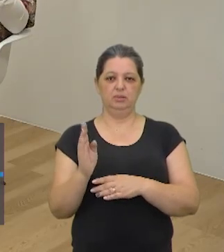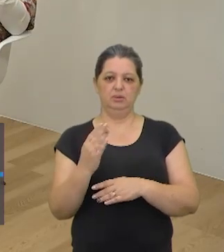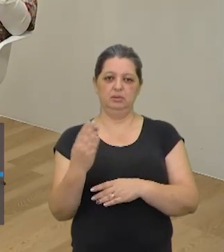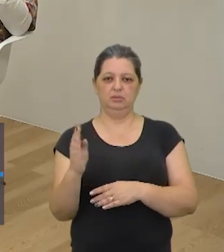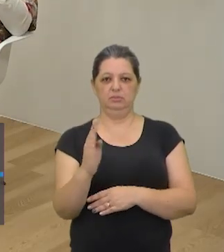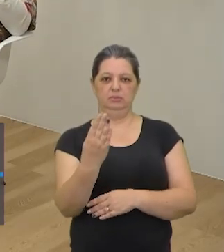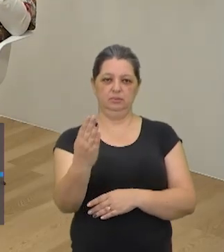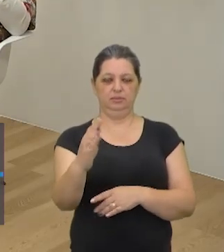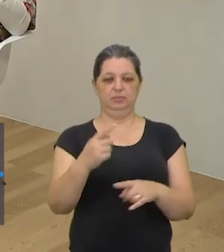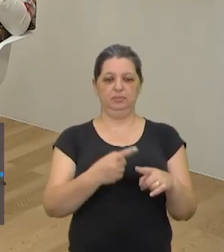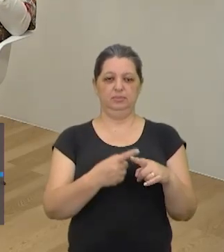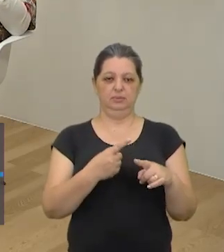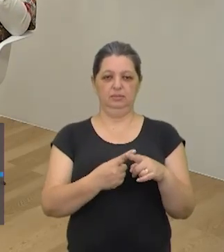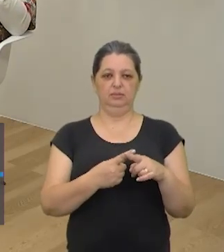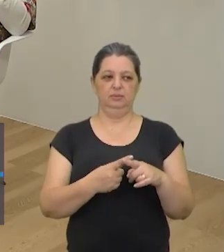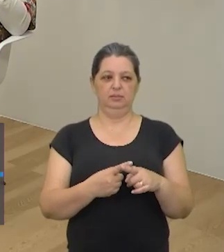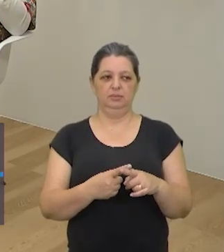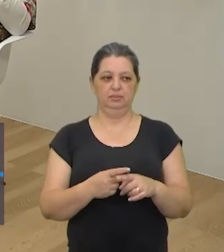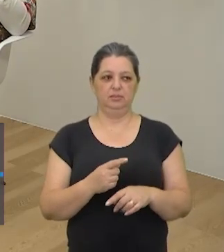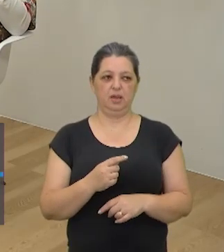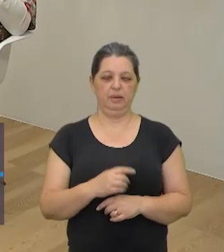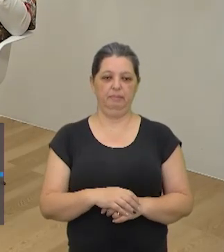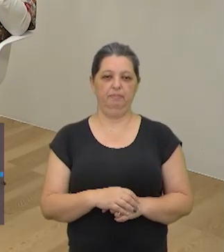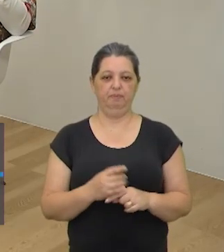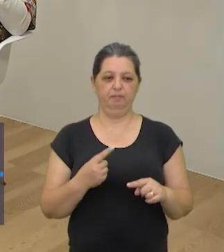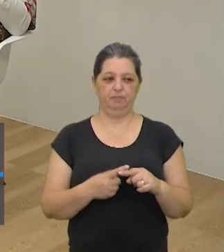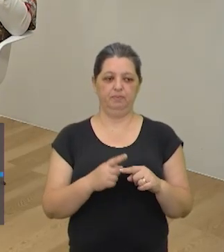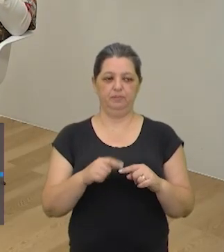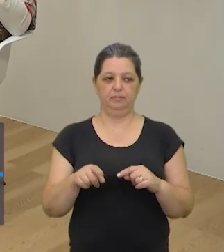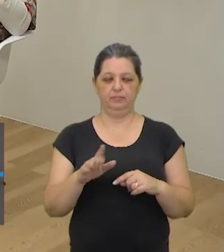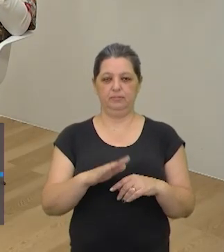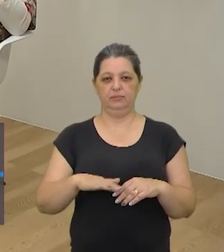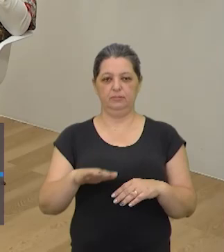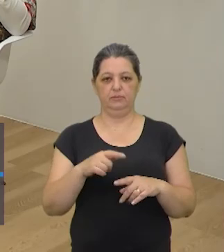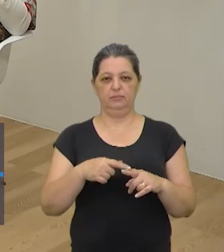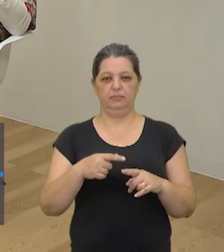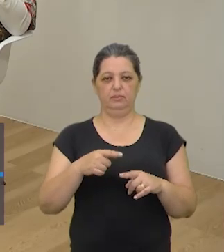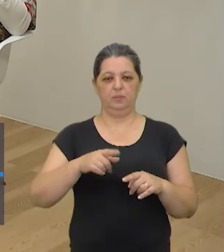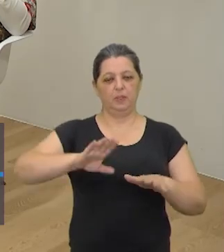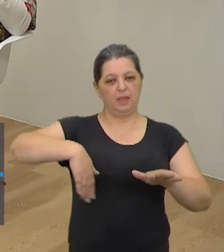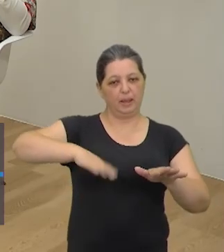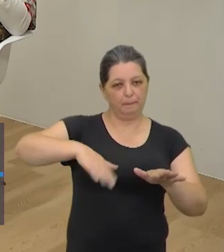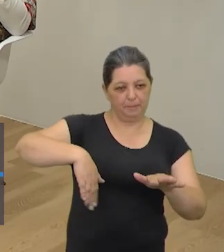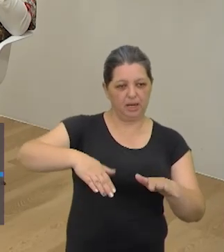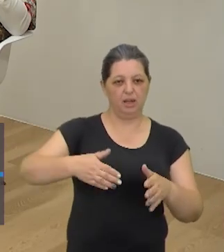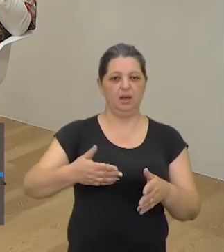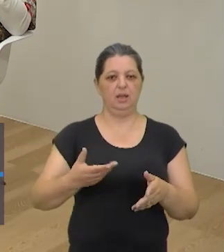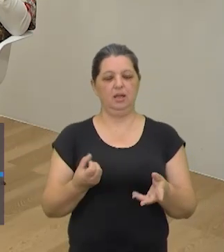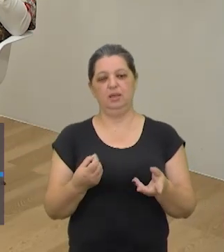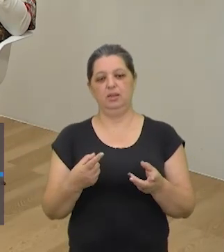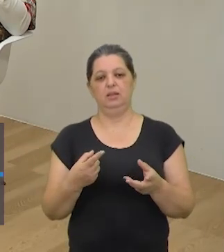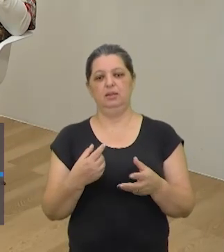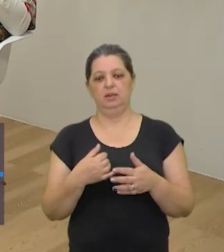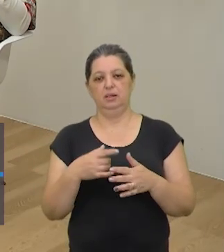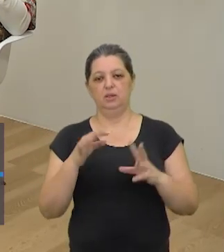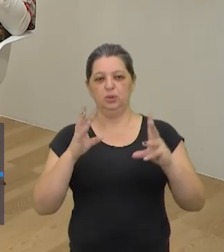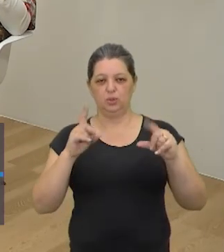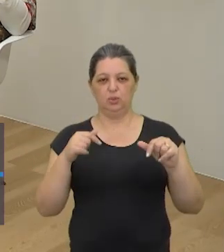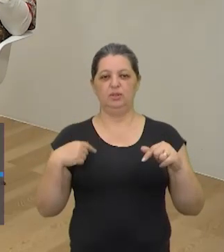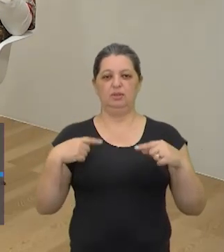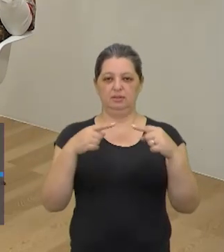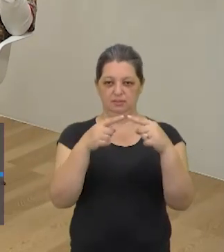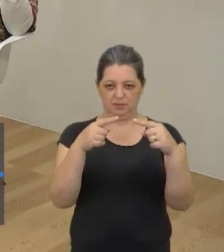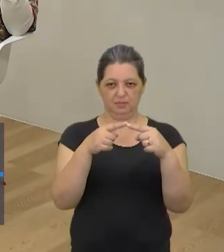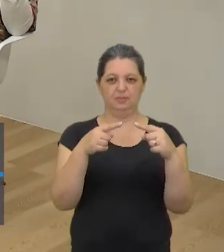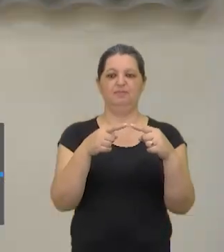lá. Tem a ver que também tem relação com o espaço, né? Sim. Que é na praia, então o cara não fez qualquer coisa, o artista pensou em toda essa. Sim, tem